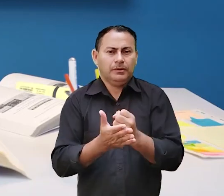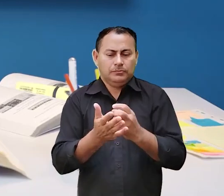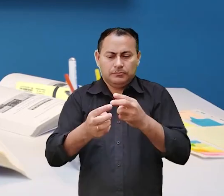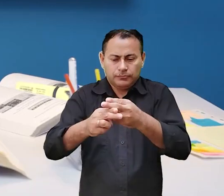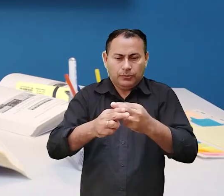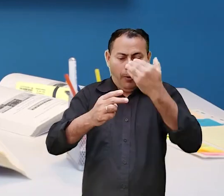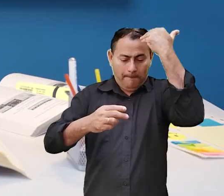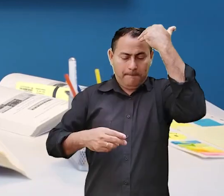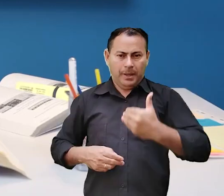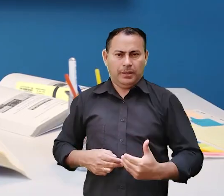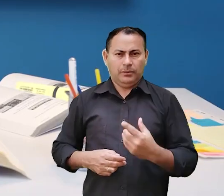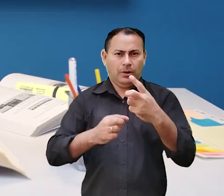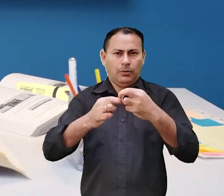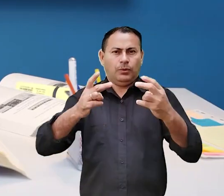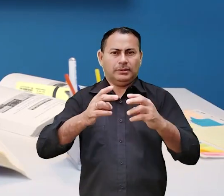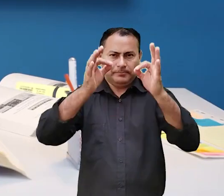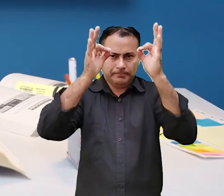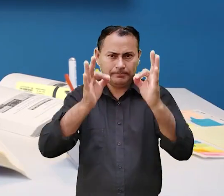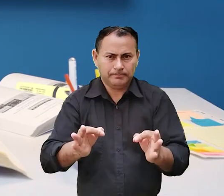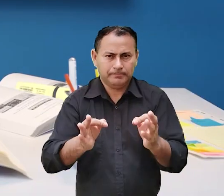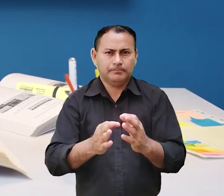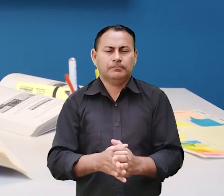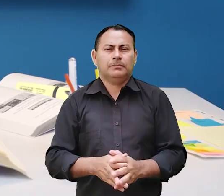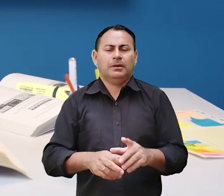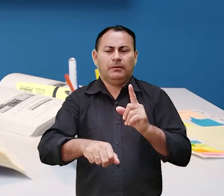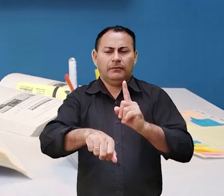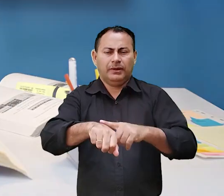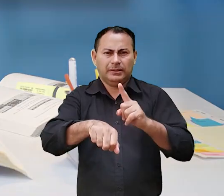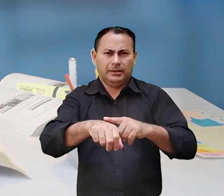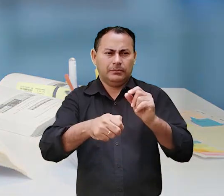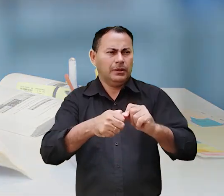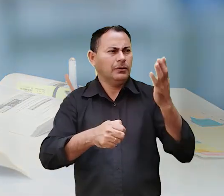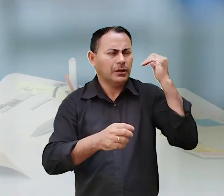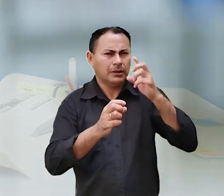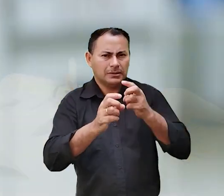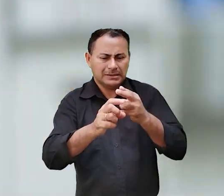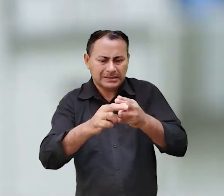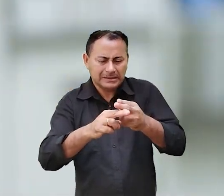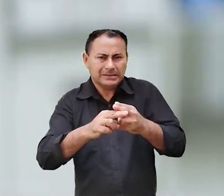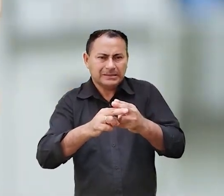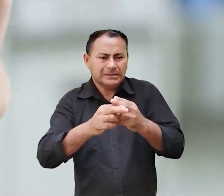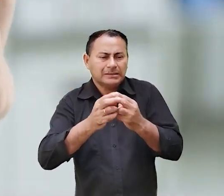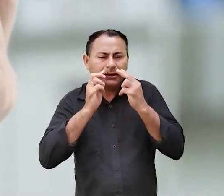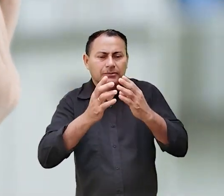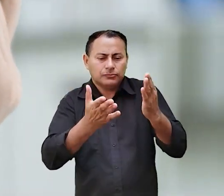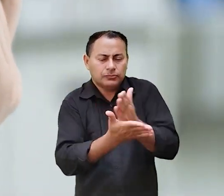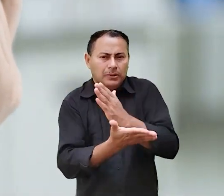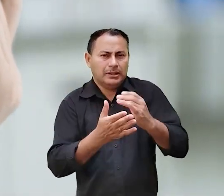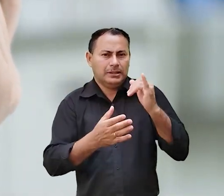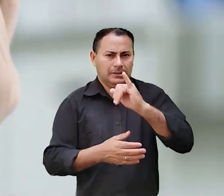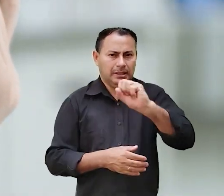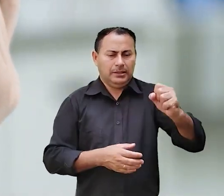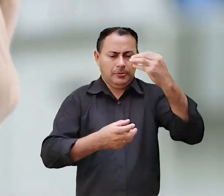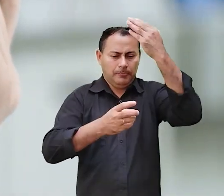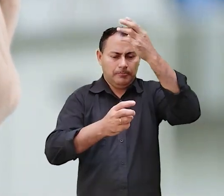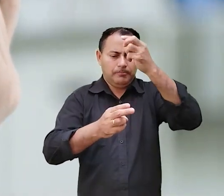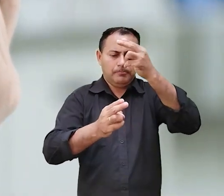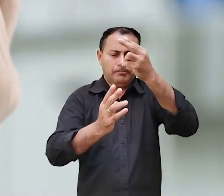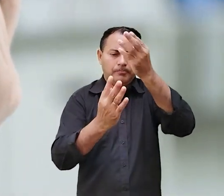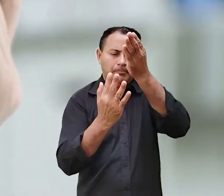cerrados ao meio de uma coisa temos certeza faz tempo que alguns tentam cerrar A Profecia de Isaías ao